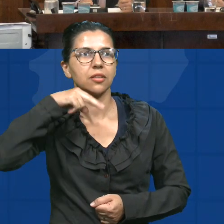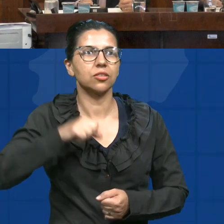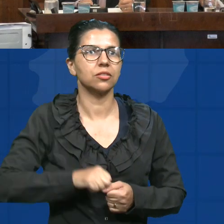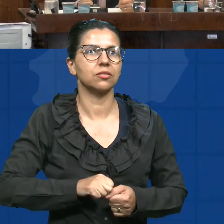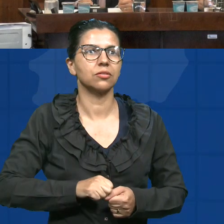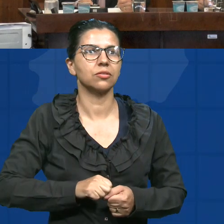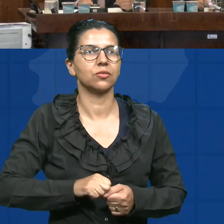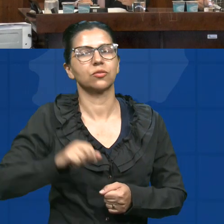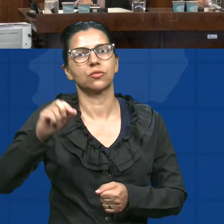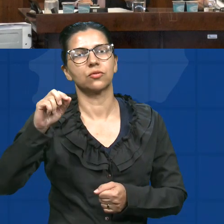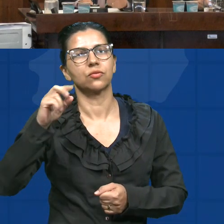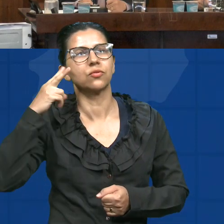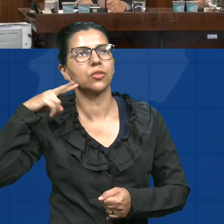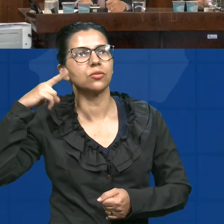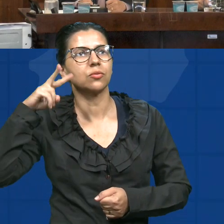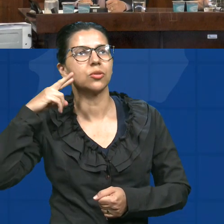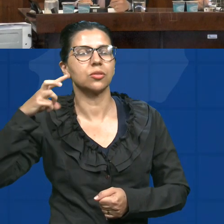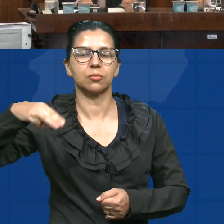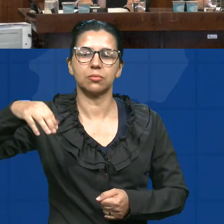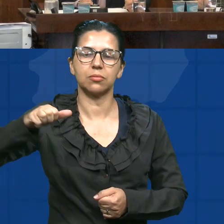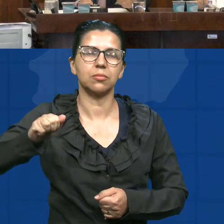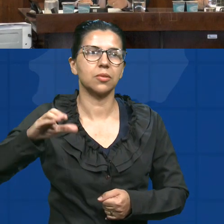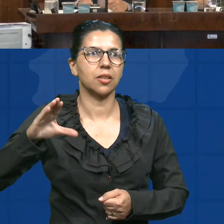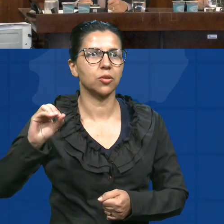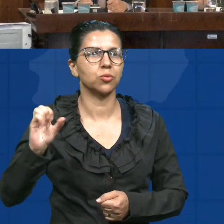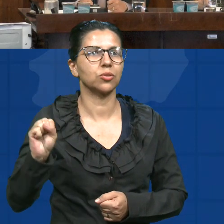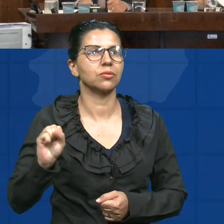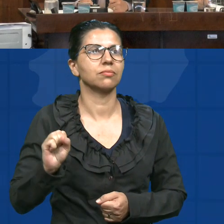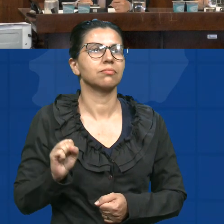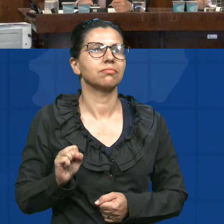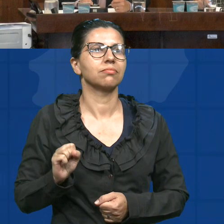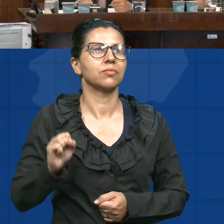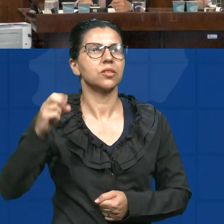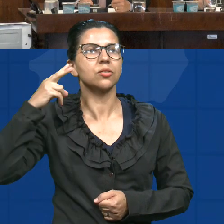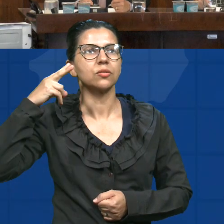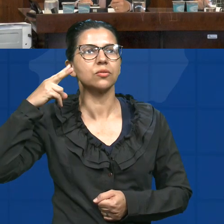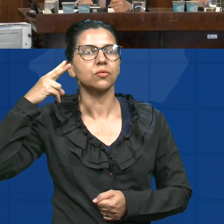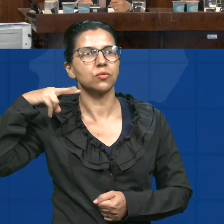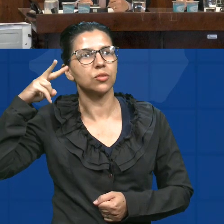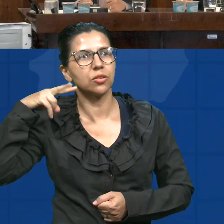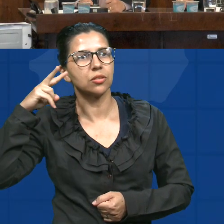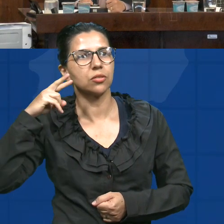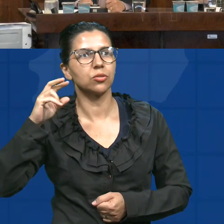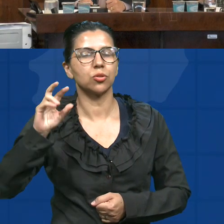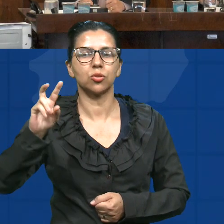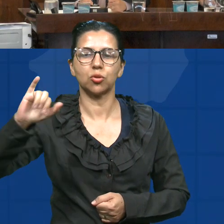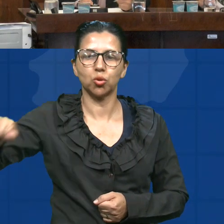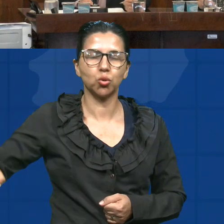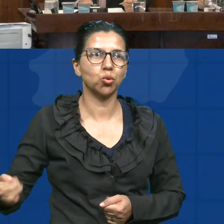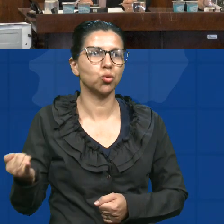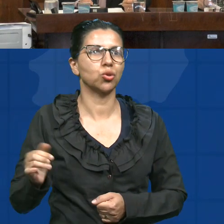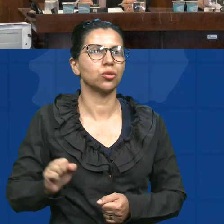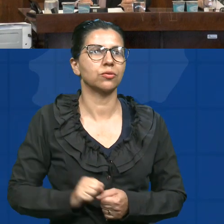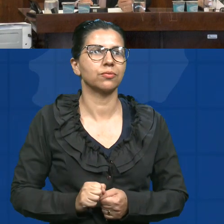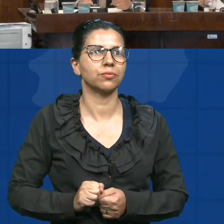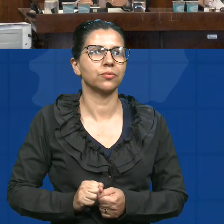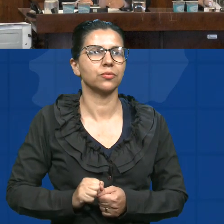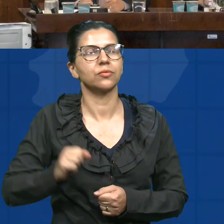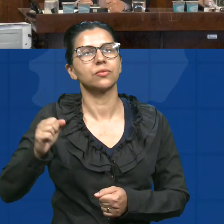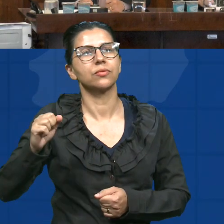Marcos Custódio, presente. Vereador Marcos Rezende, presente. Vereador agente federal Júnior Feffin, vereador